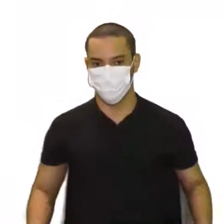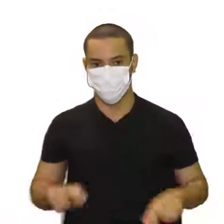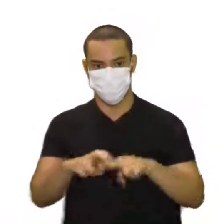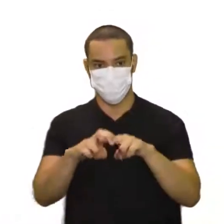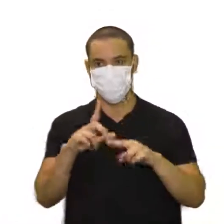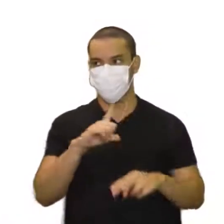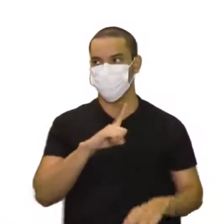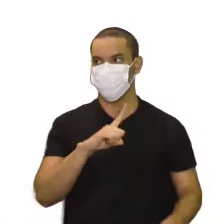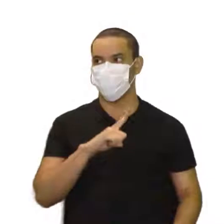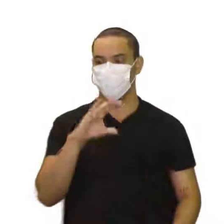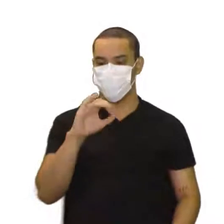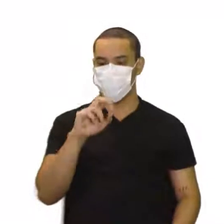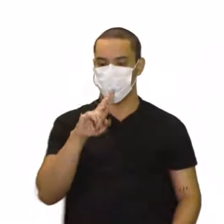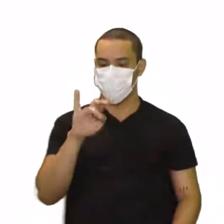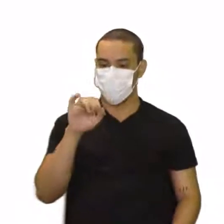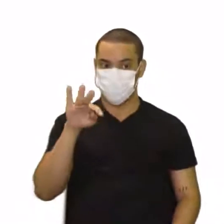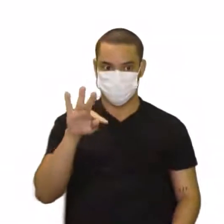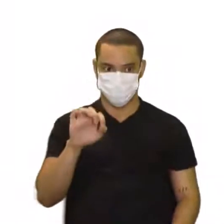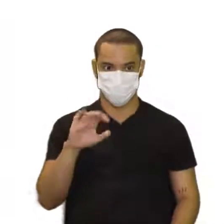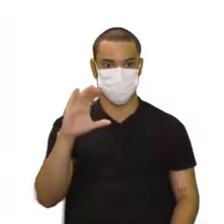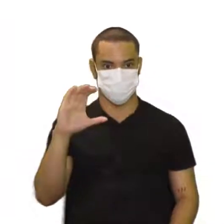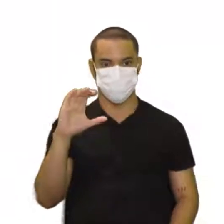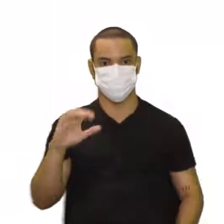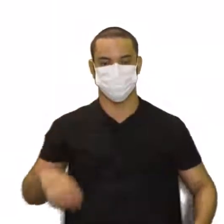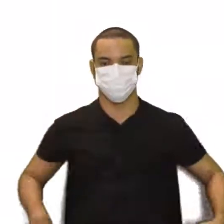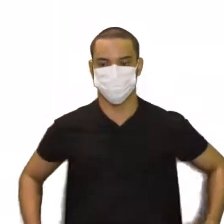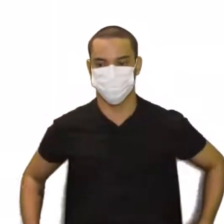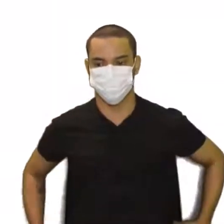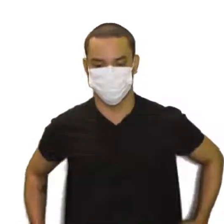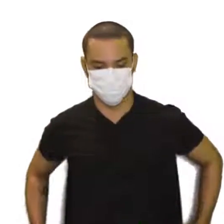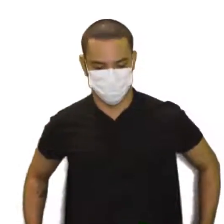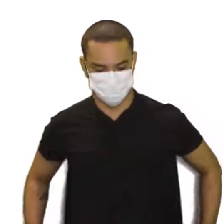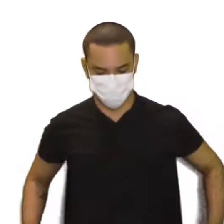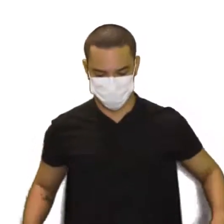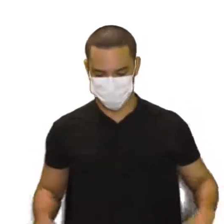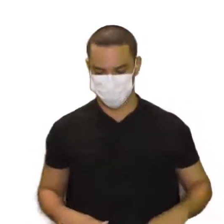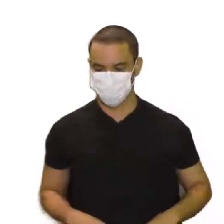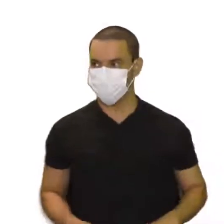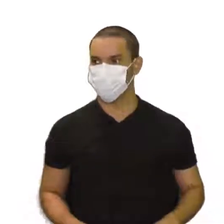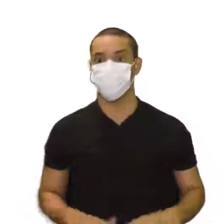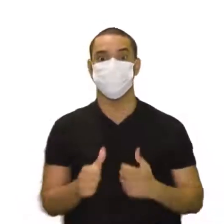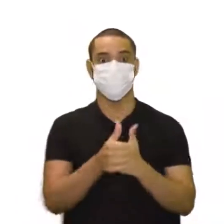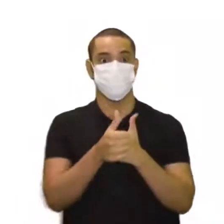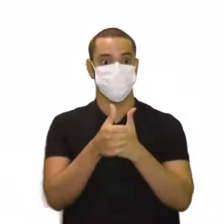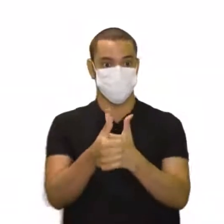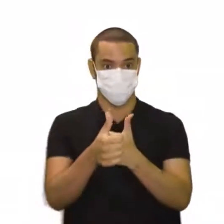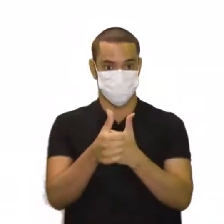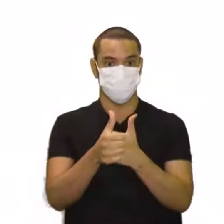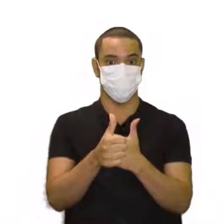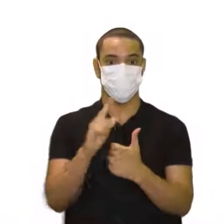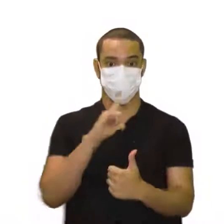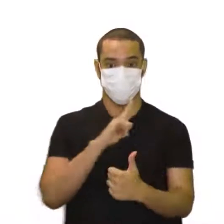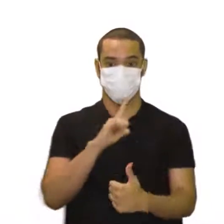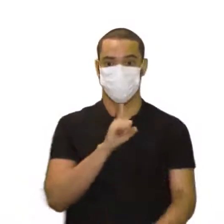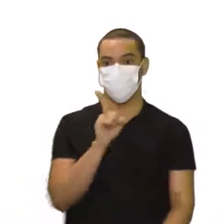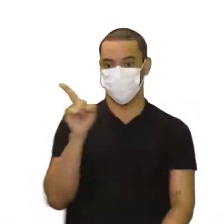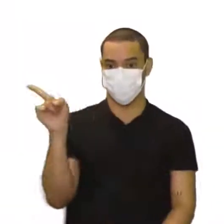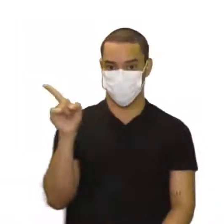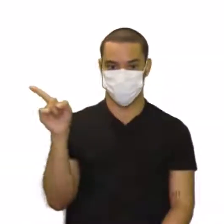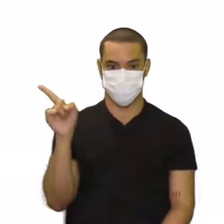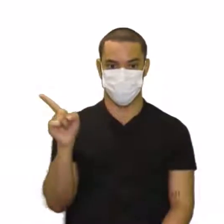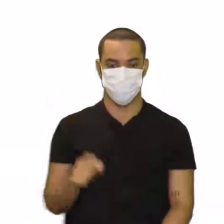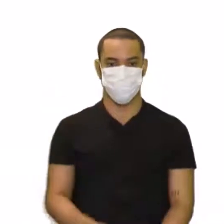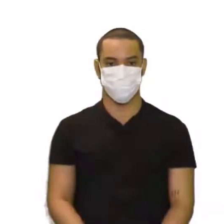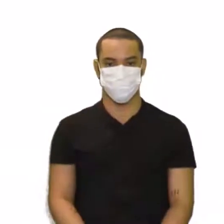ok? C de corrente da espira, tá bom? Conforme a figura do enunciado, pessoal, ok? Tá aqui,